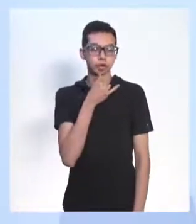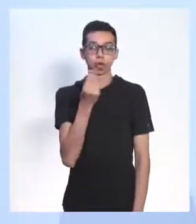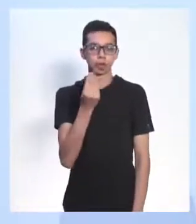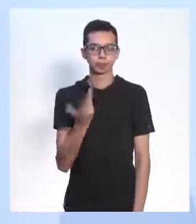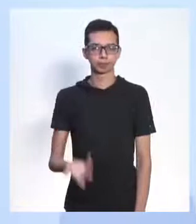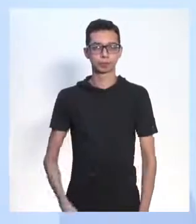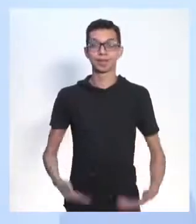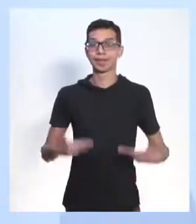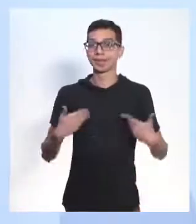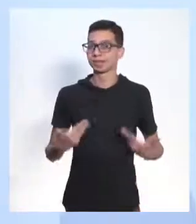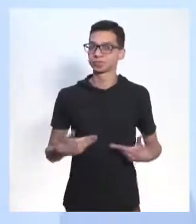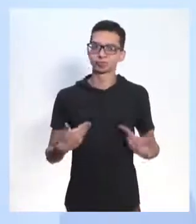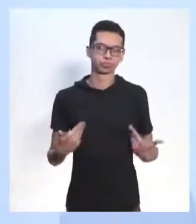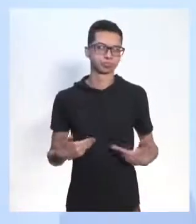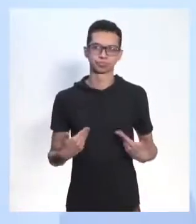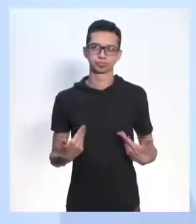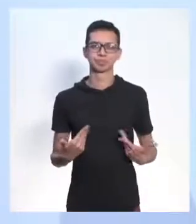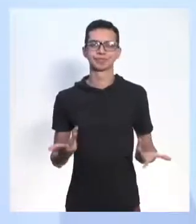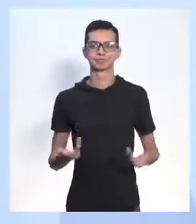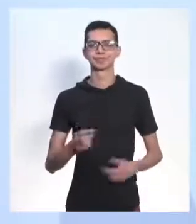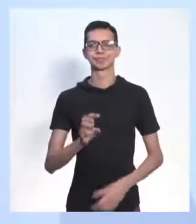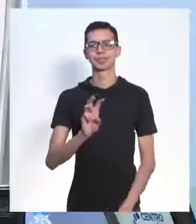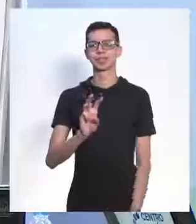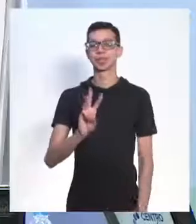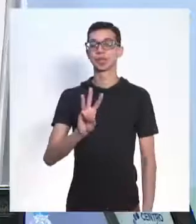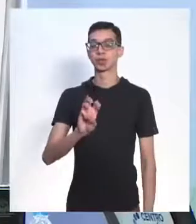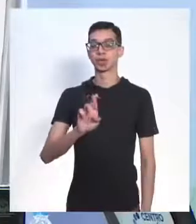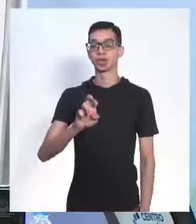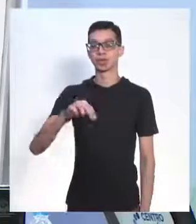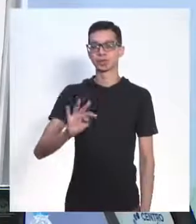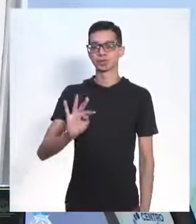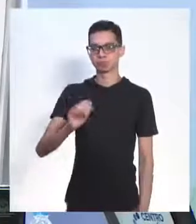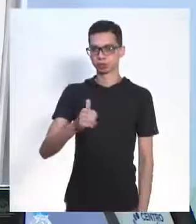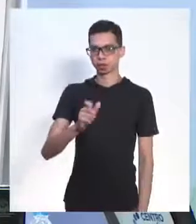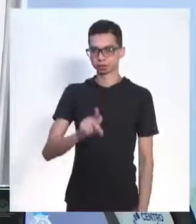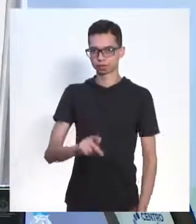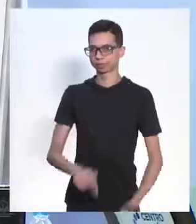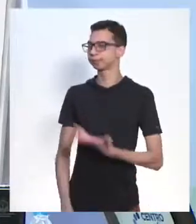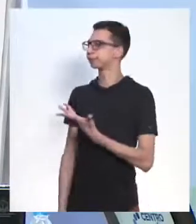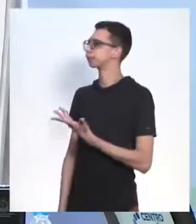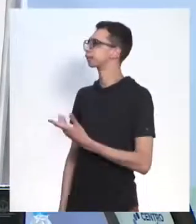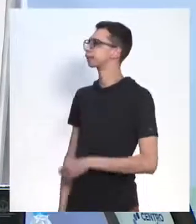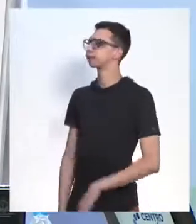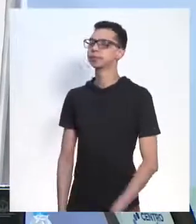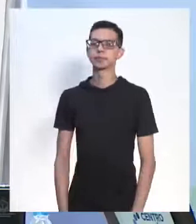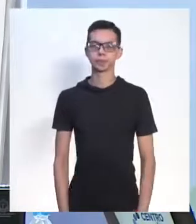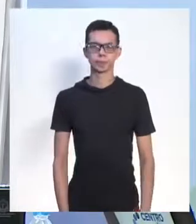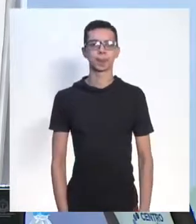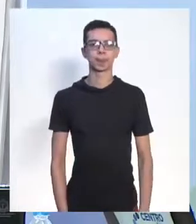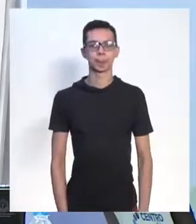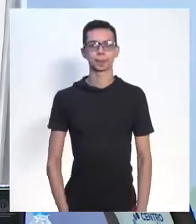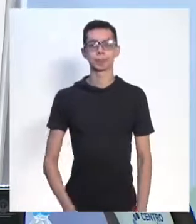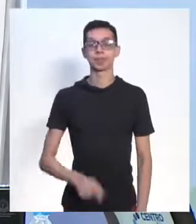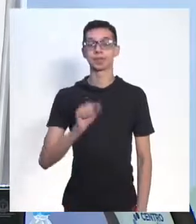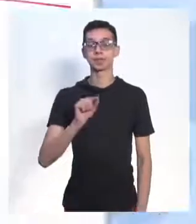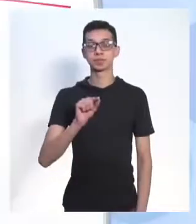weren't happy. Então, estou pegando as frases mais simplesinhas aqui, em vez de ficar successful, né? Então, funcionar ou trabalhar,